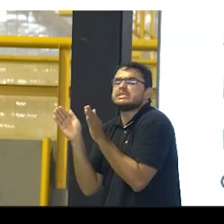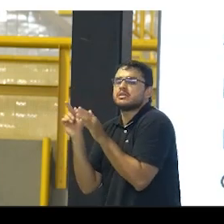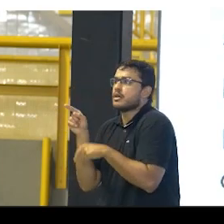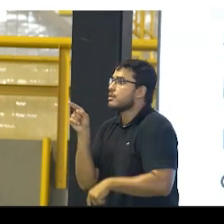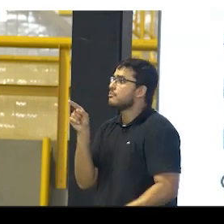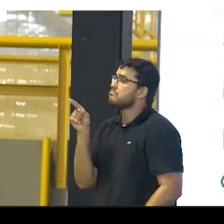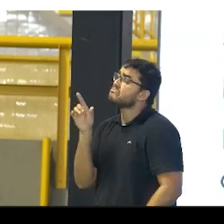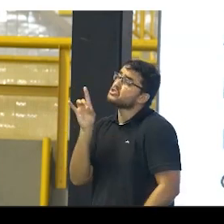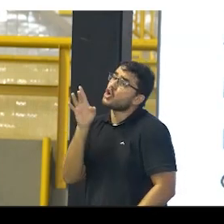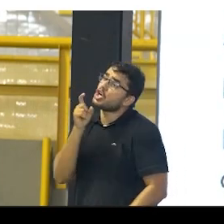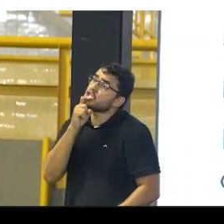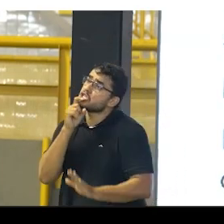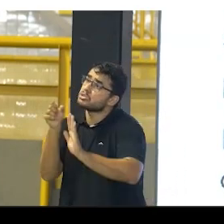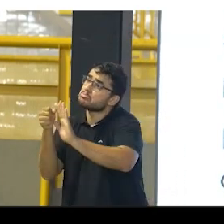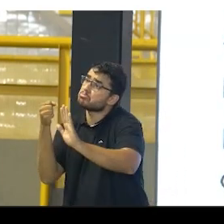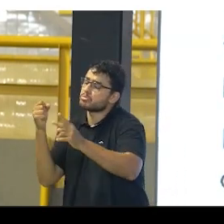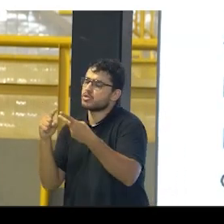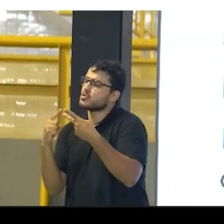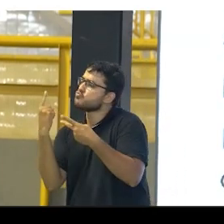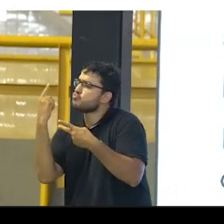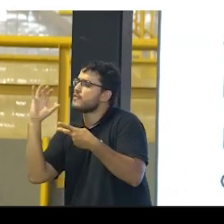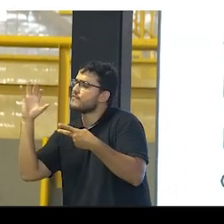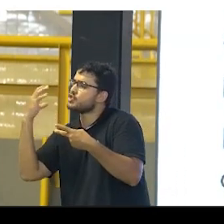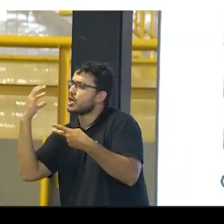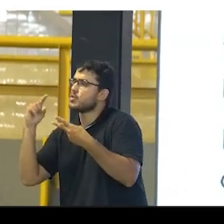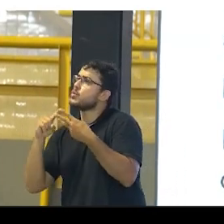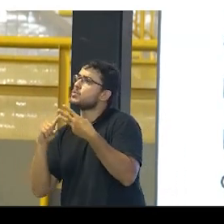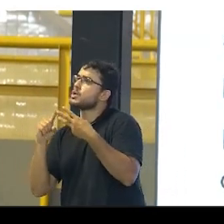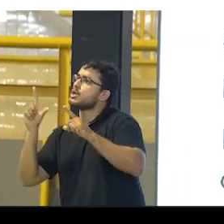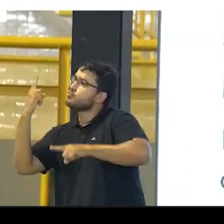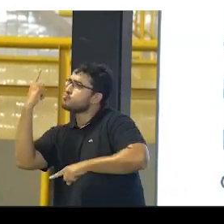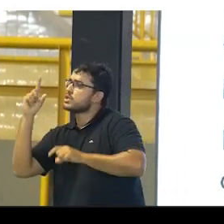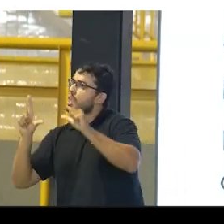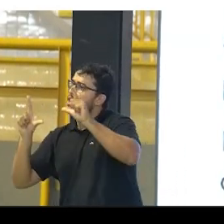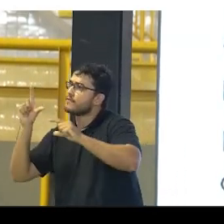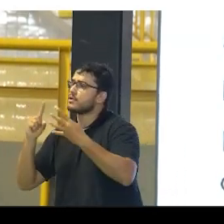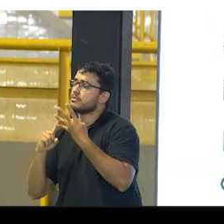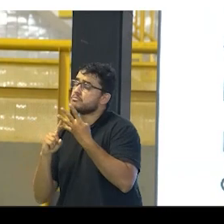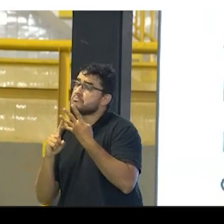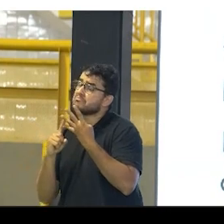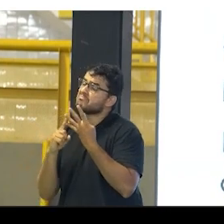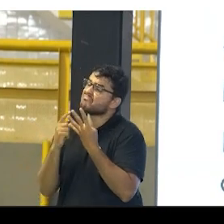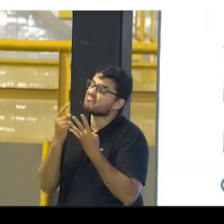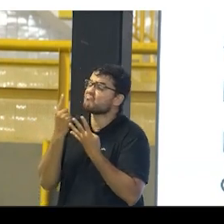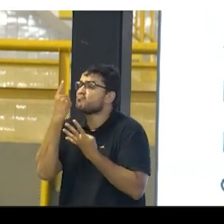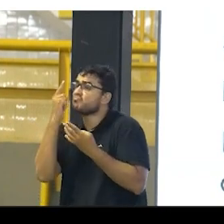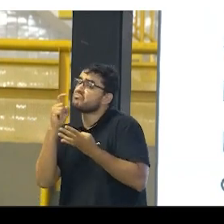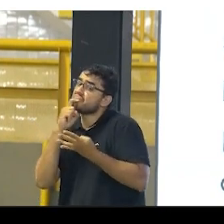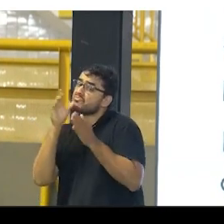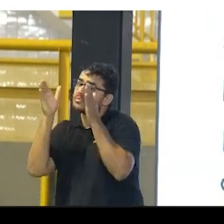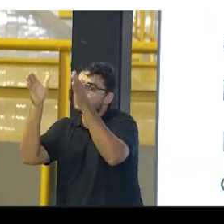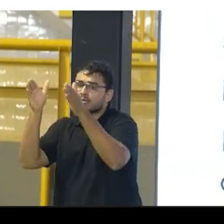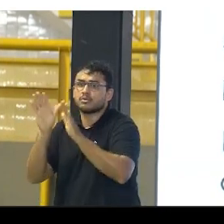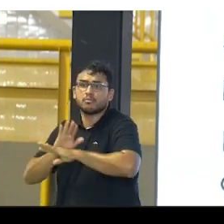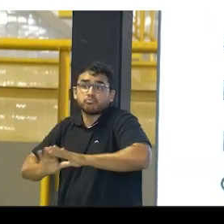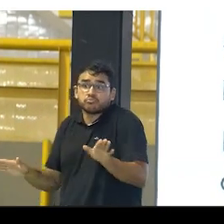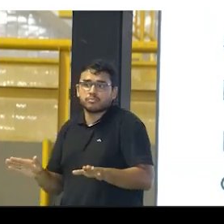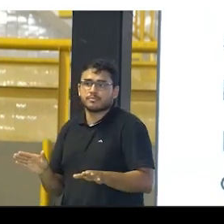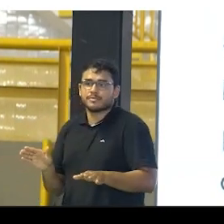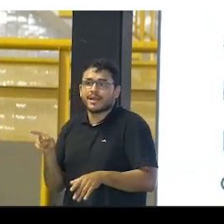Geladeira, ventilador, uma televisão, pode ter um ar-condicionado, mas vai parando por